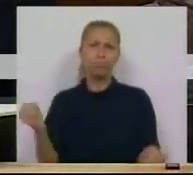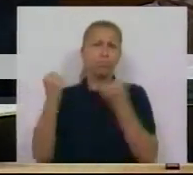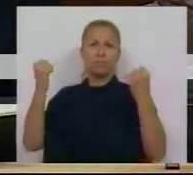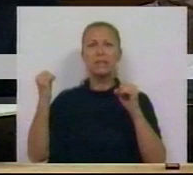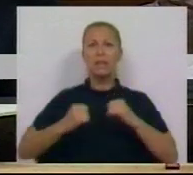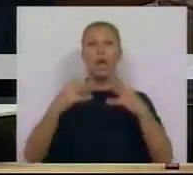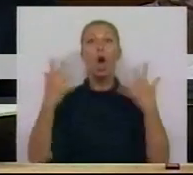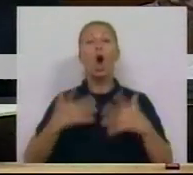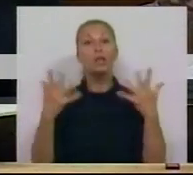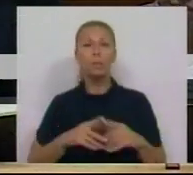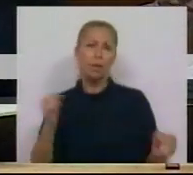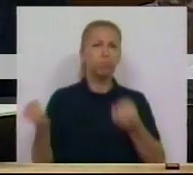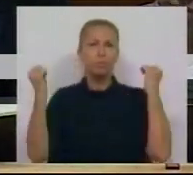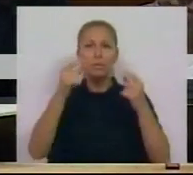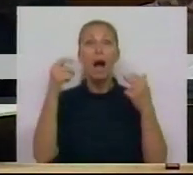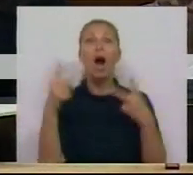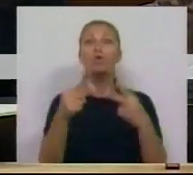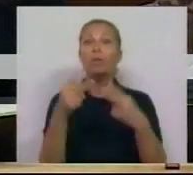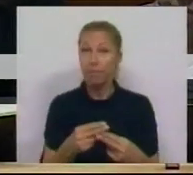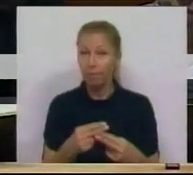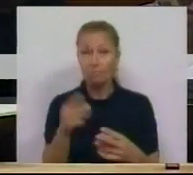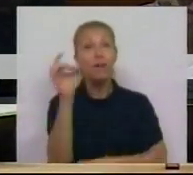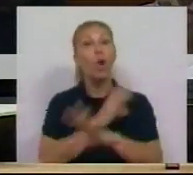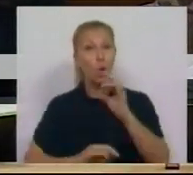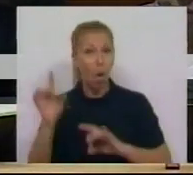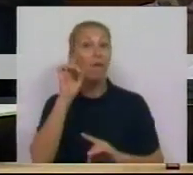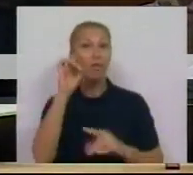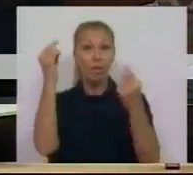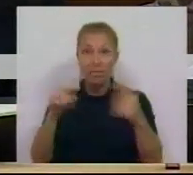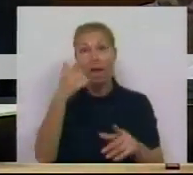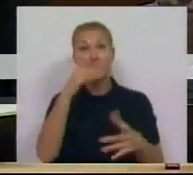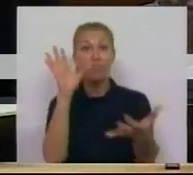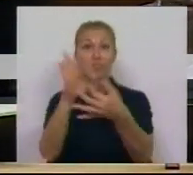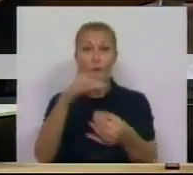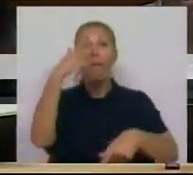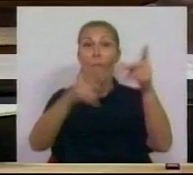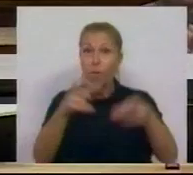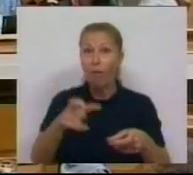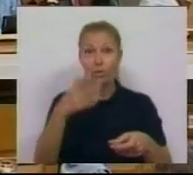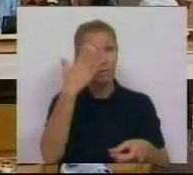rejeitar a austeridade. A Europa só vale se for para os povos, senão não vale a pena.